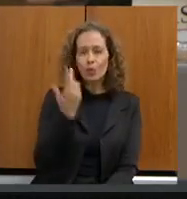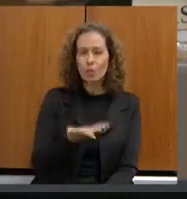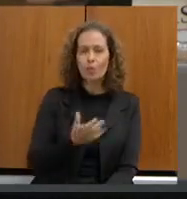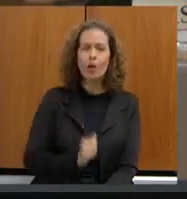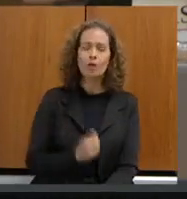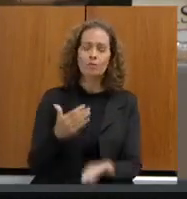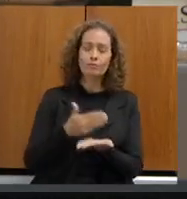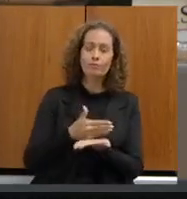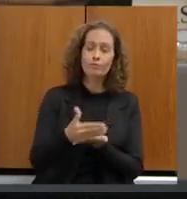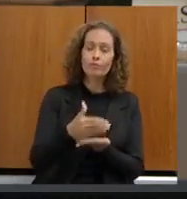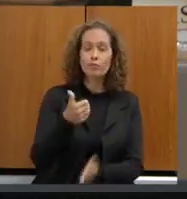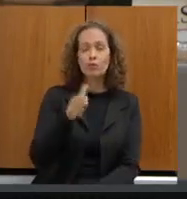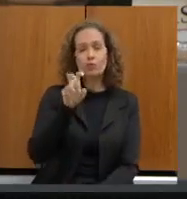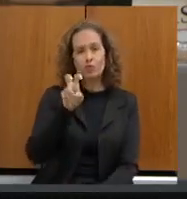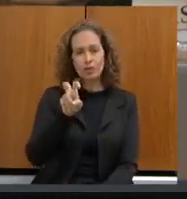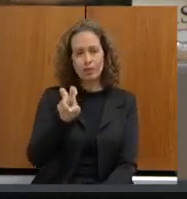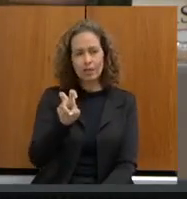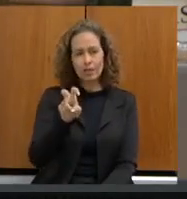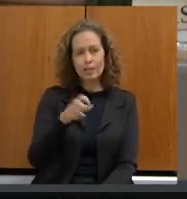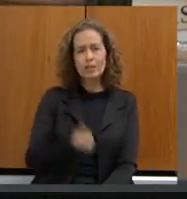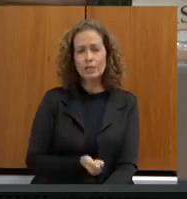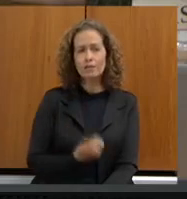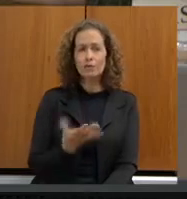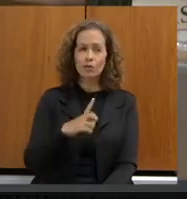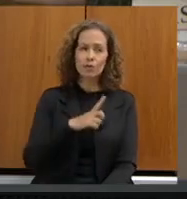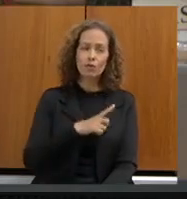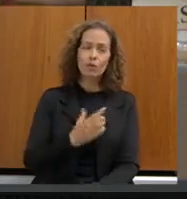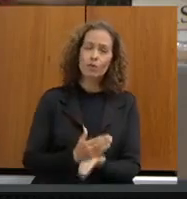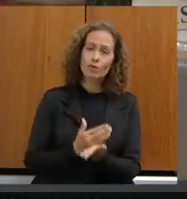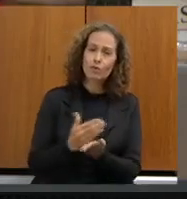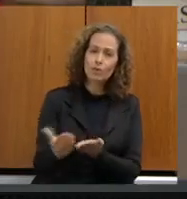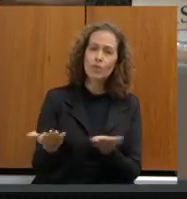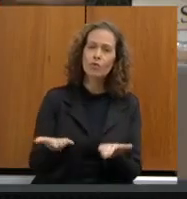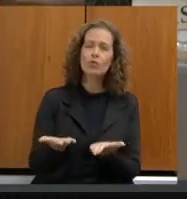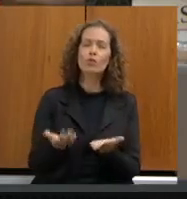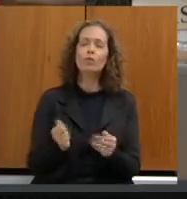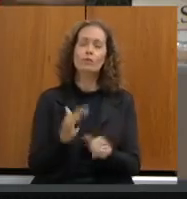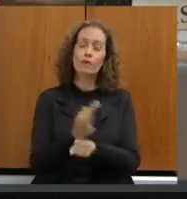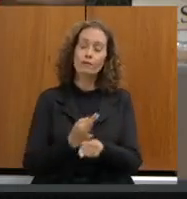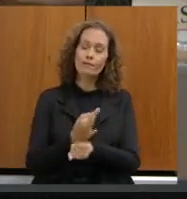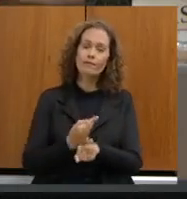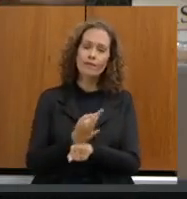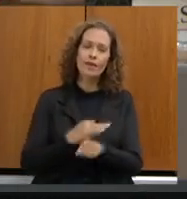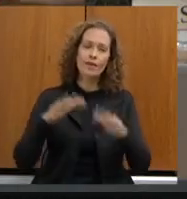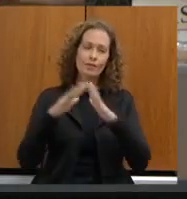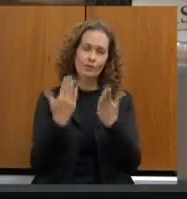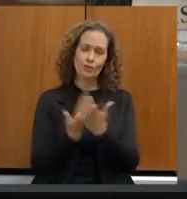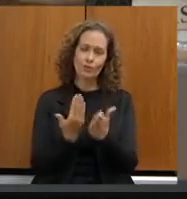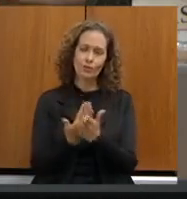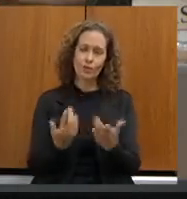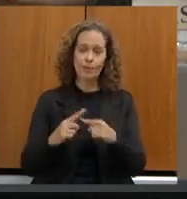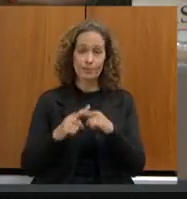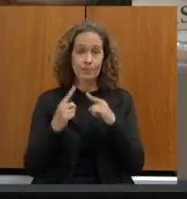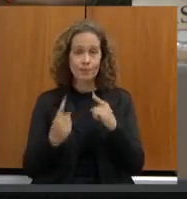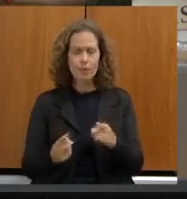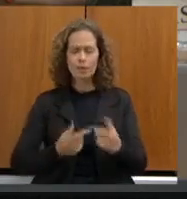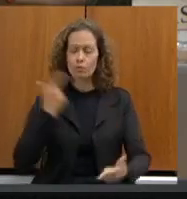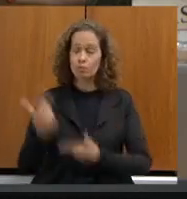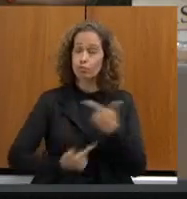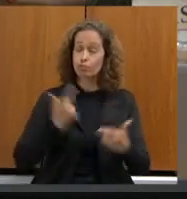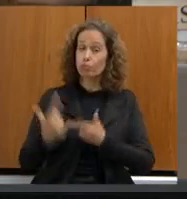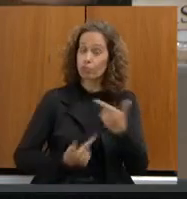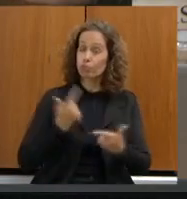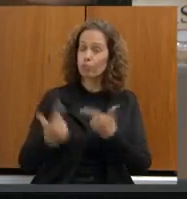partir do dia 15 Salvo engano o início do recesso escolar é um privilégio é uma oportunidade mas é muito trabalho e é